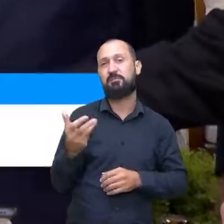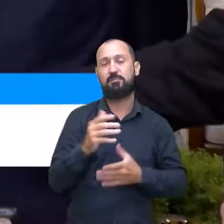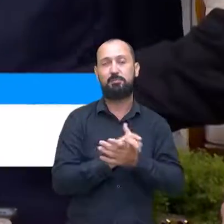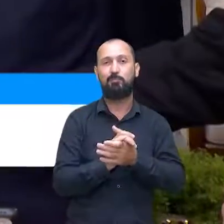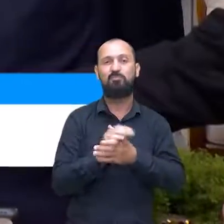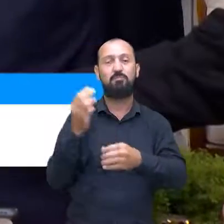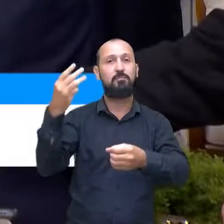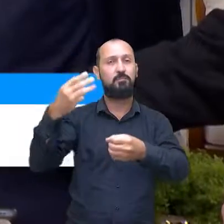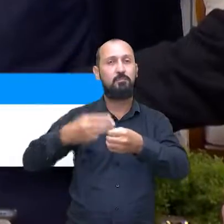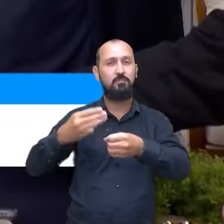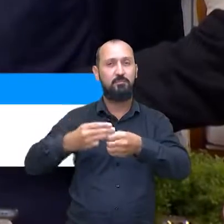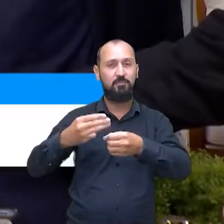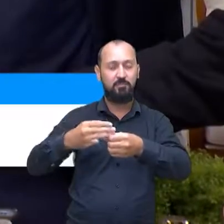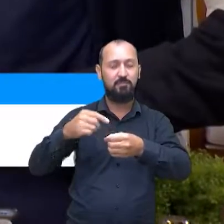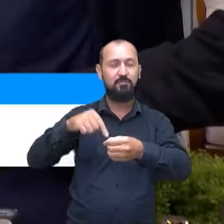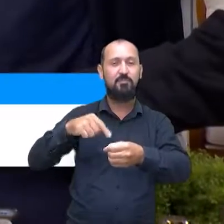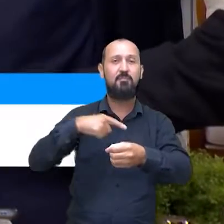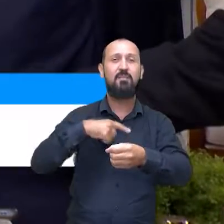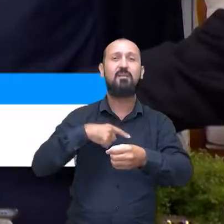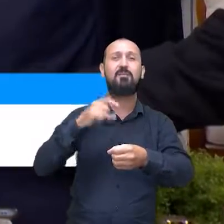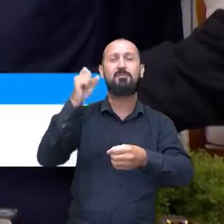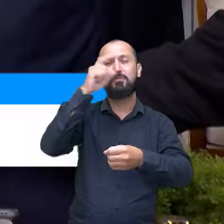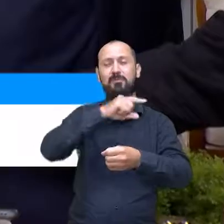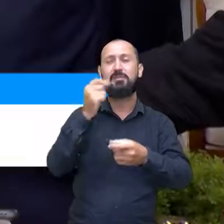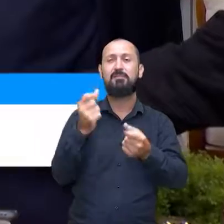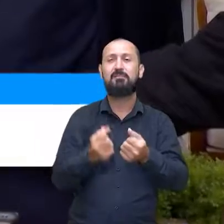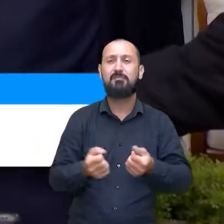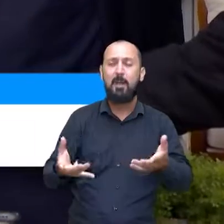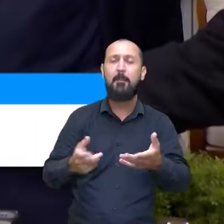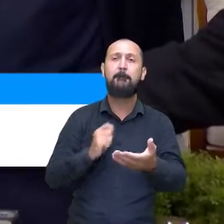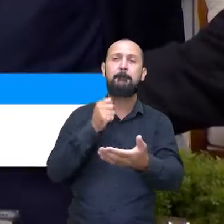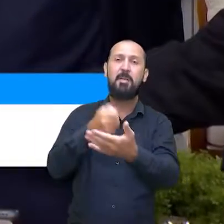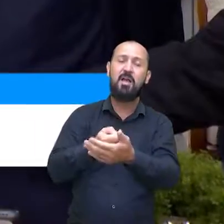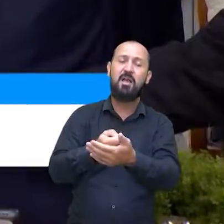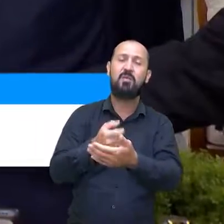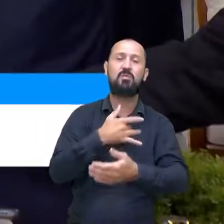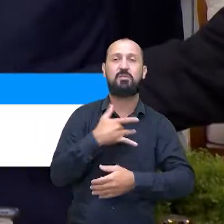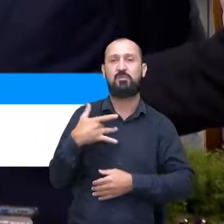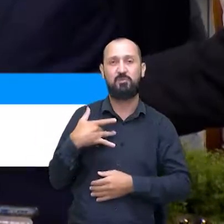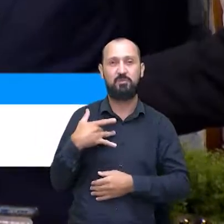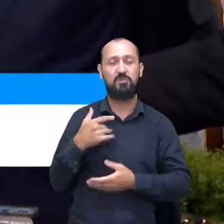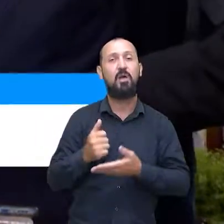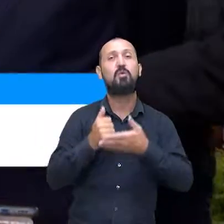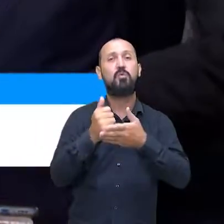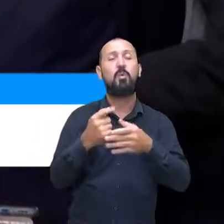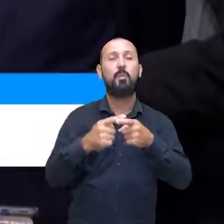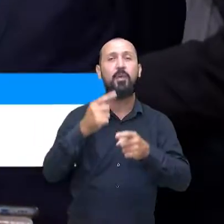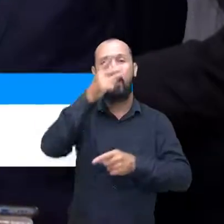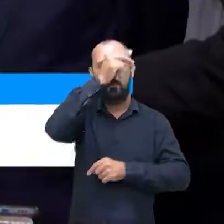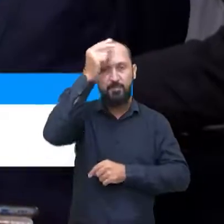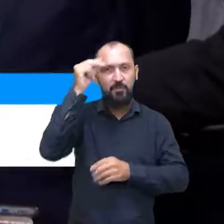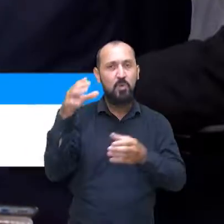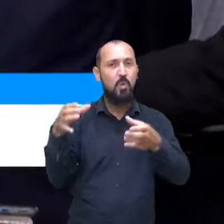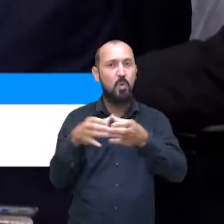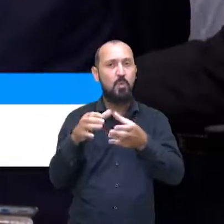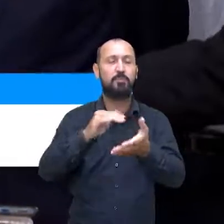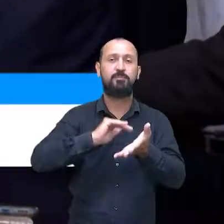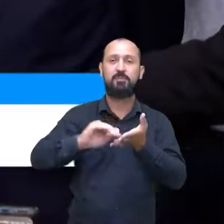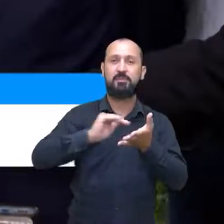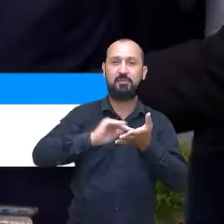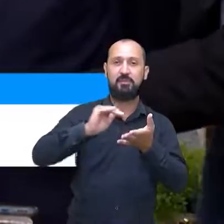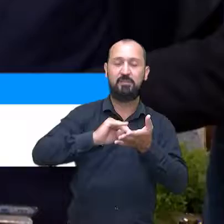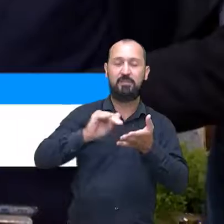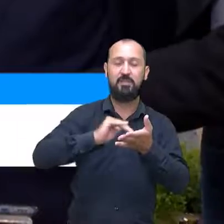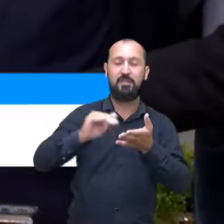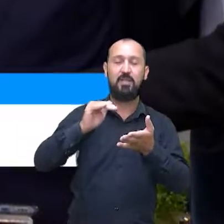muito mais agilidade. E o município tem muito ônus de gastos com saúde. Então, isso ajuda muito, porque o prefeito e a